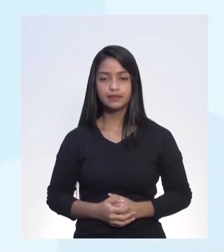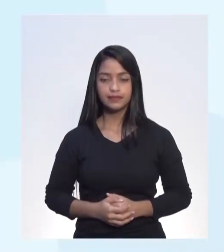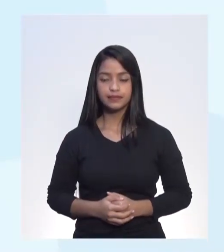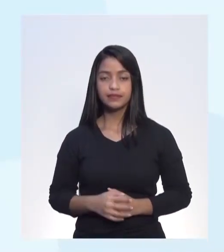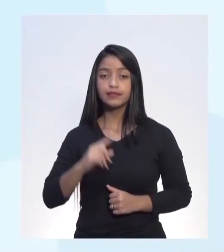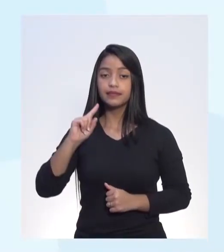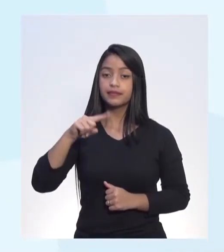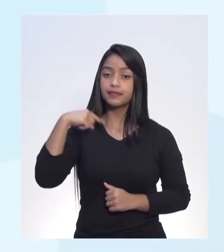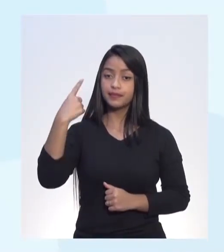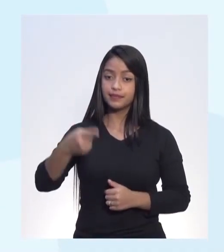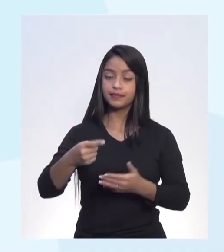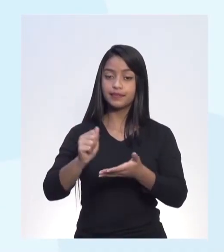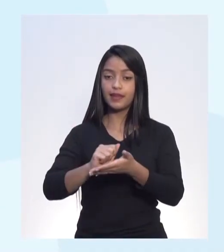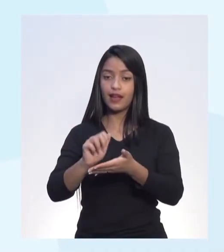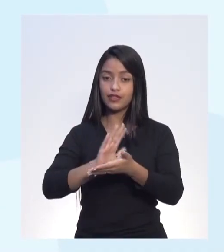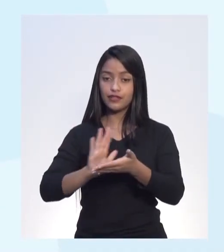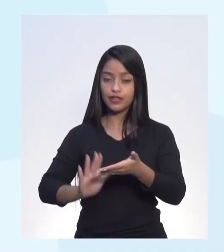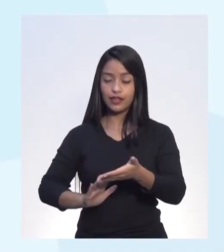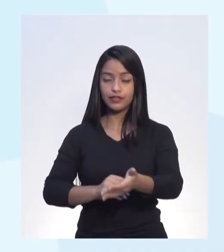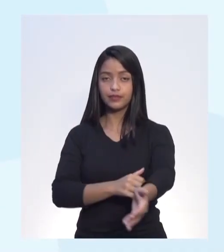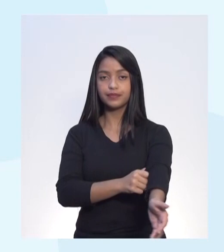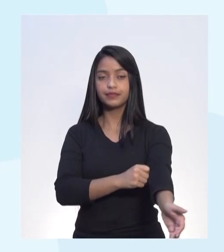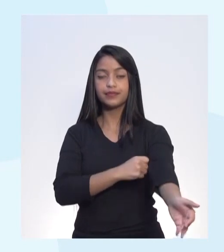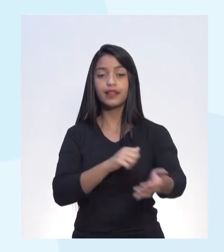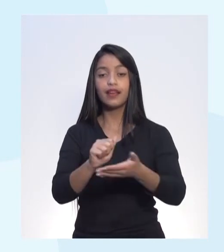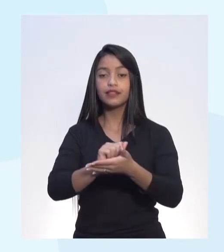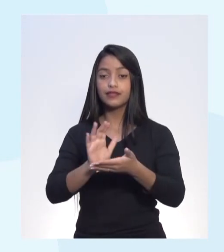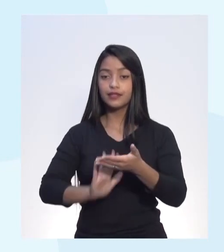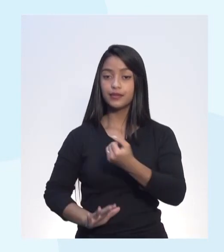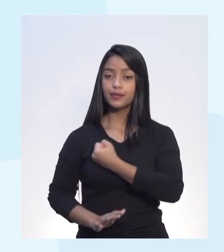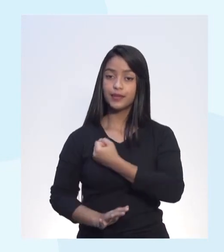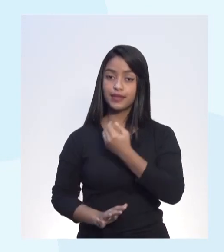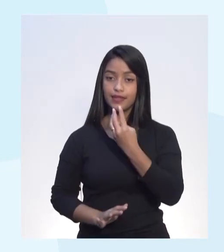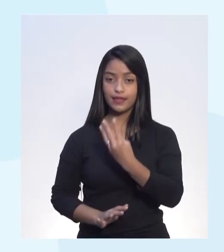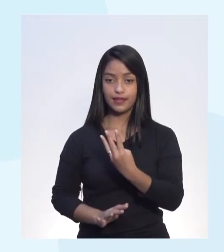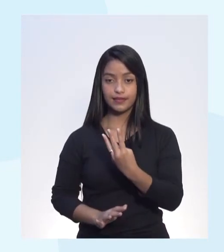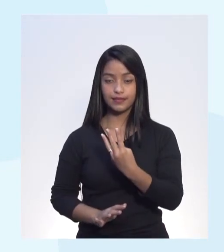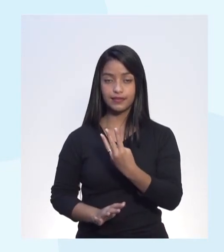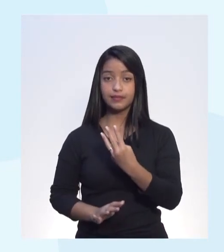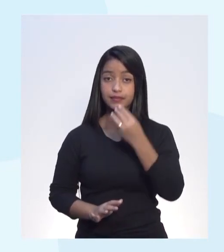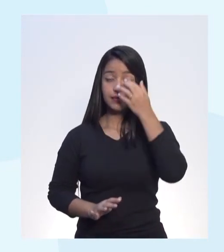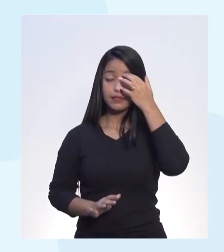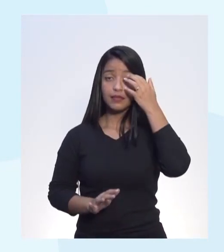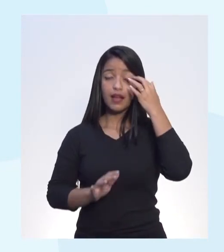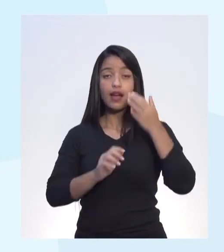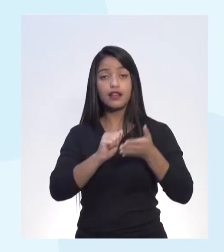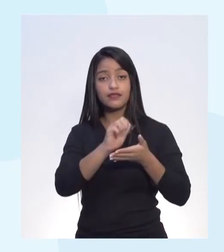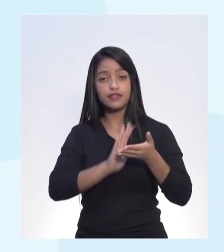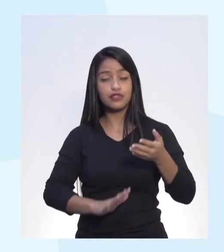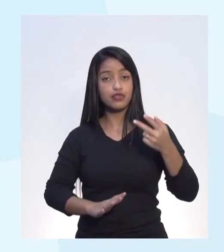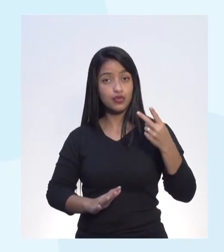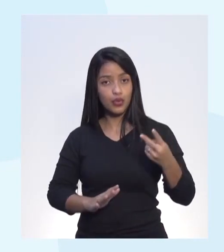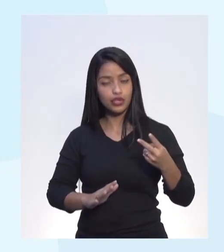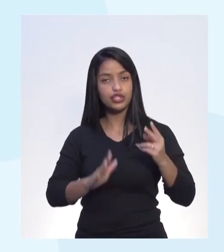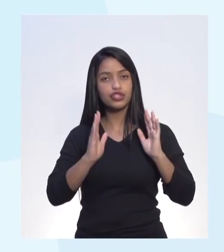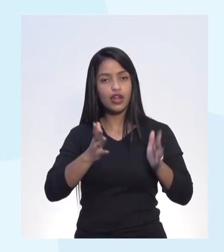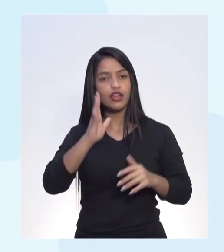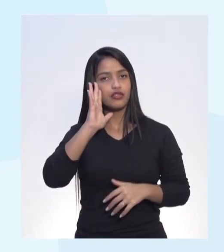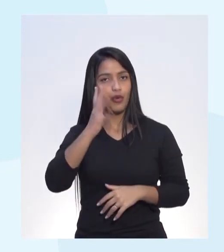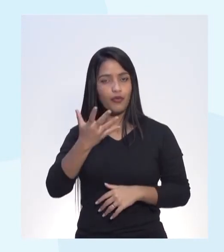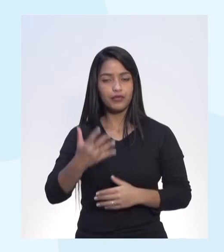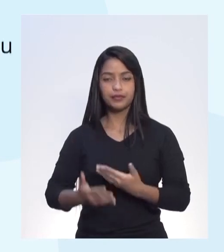Próxima atividade, vamos lá, atividade 3. A resolução da atividade 2, como a gente já tinha comentado e feito ali,